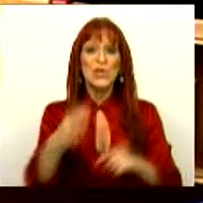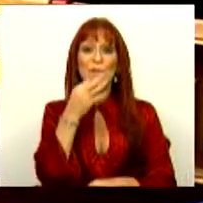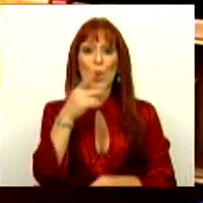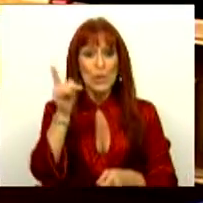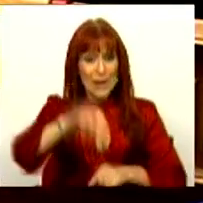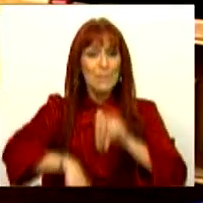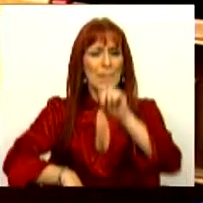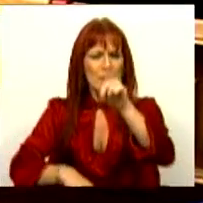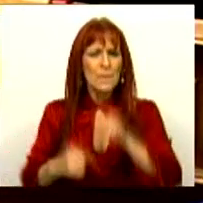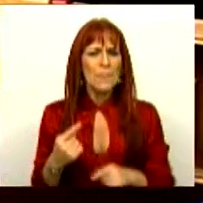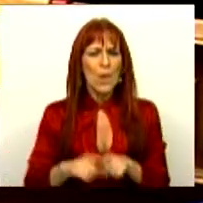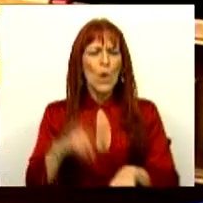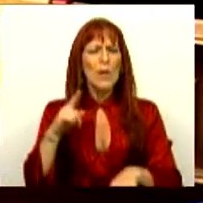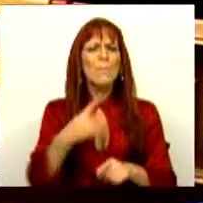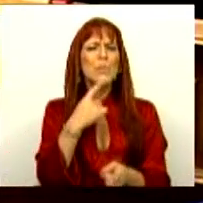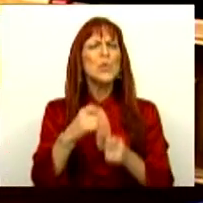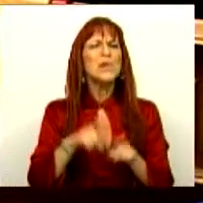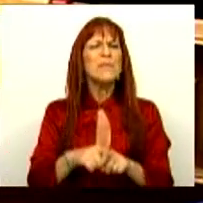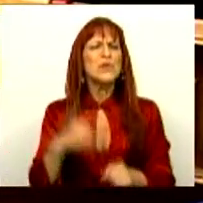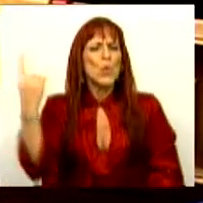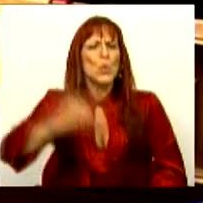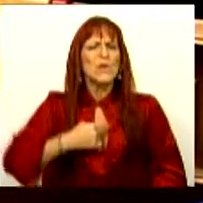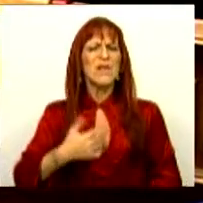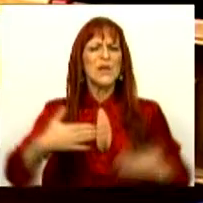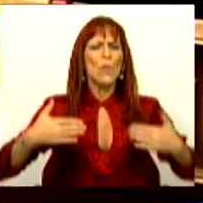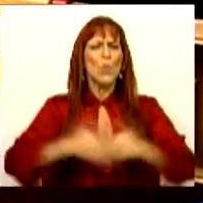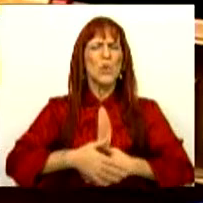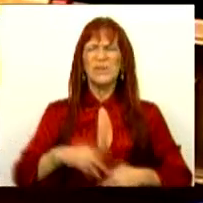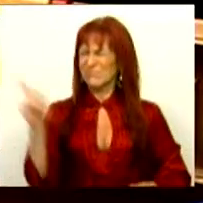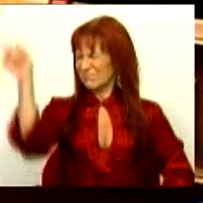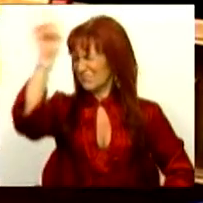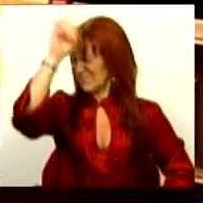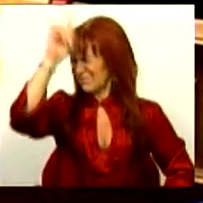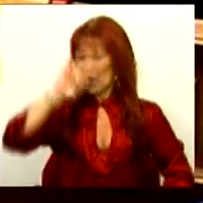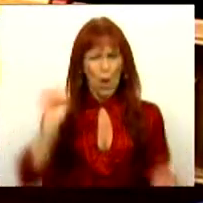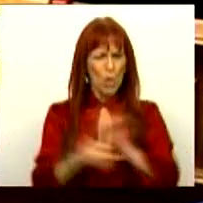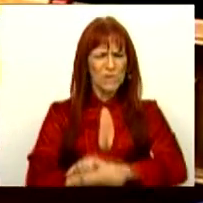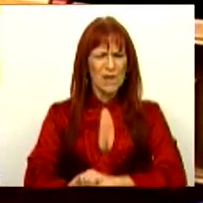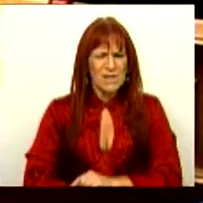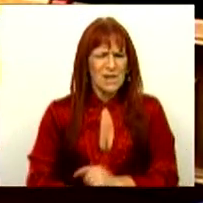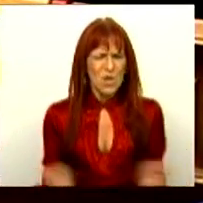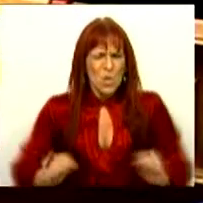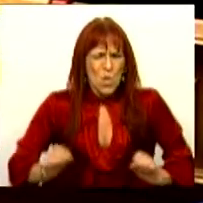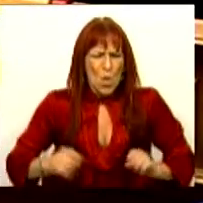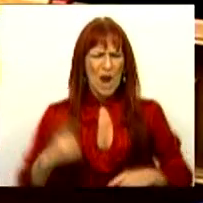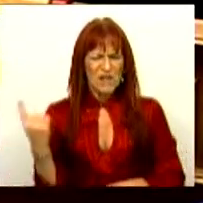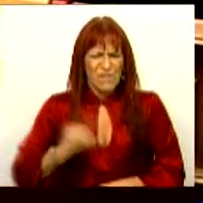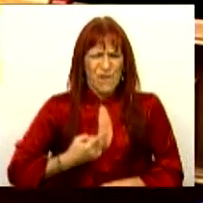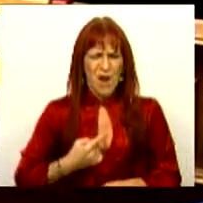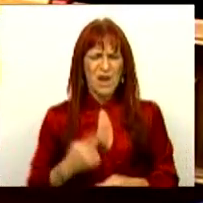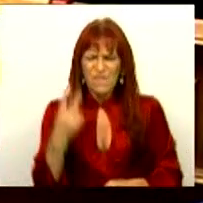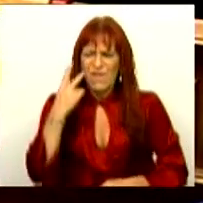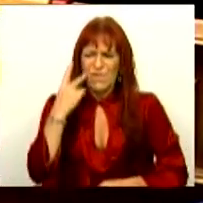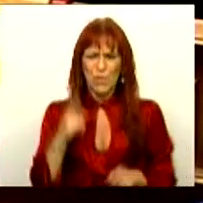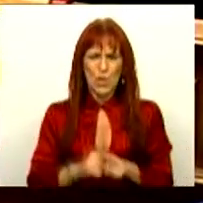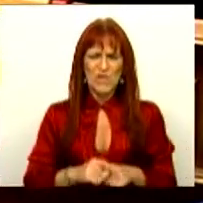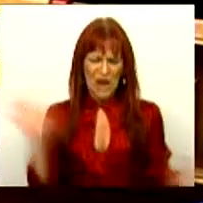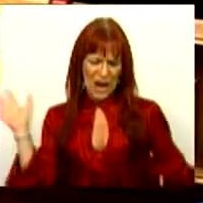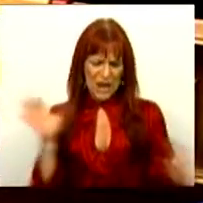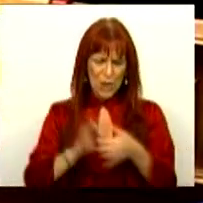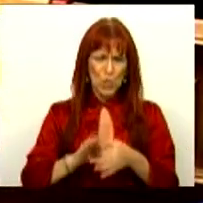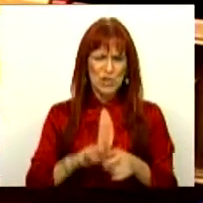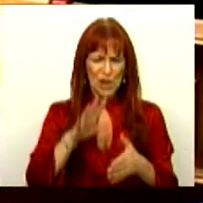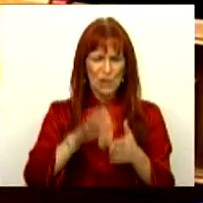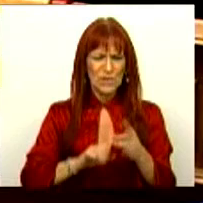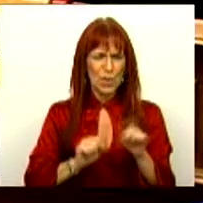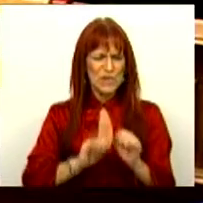disso também, a certa altura perguntava de um dever de morrer. Não é nada disso, é o inverso. Não há um dever de viver associado ao